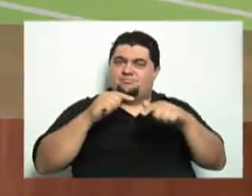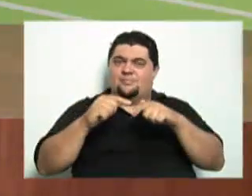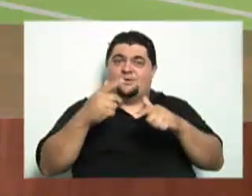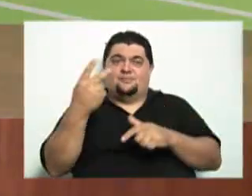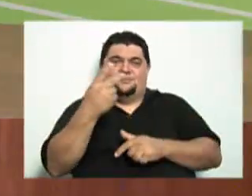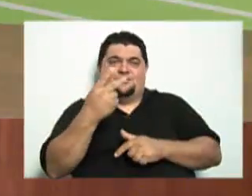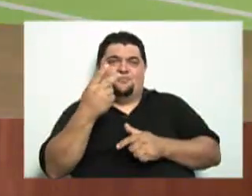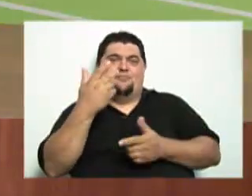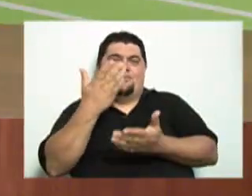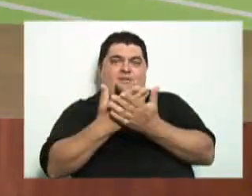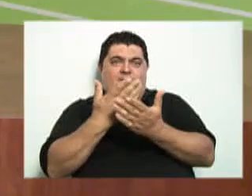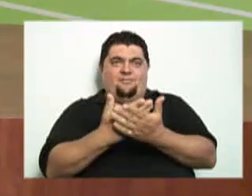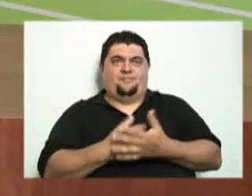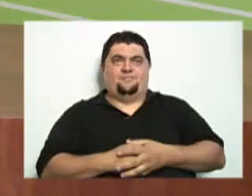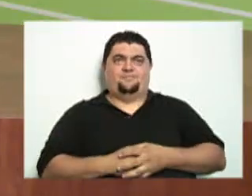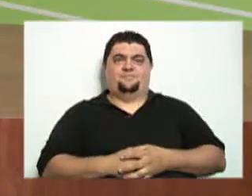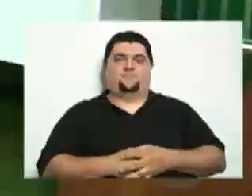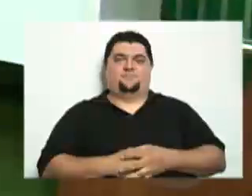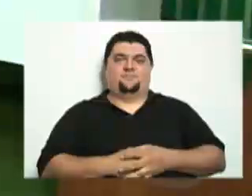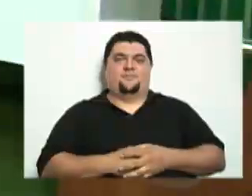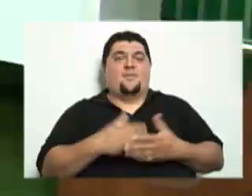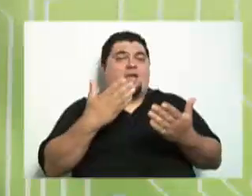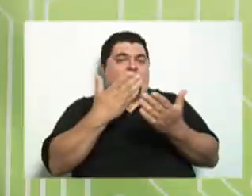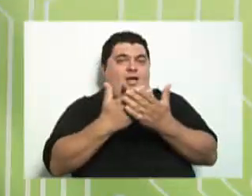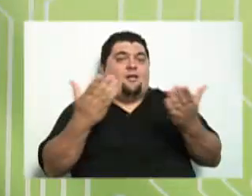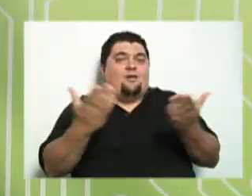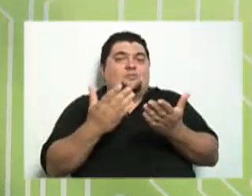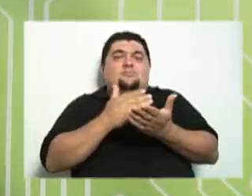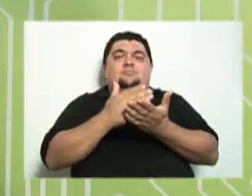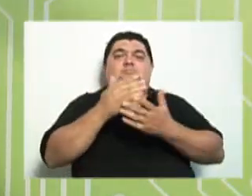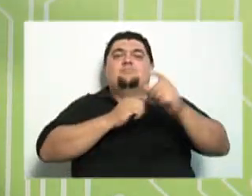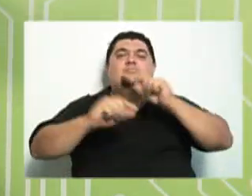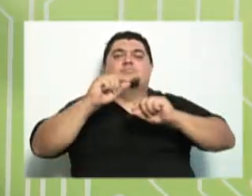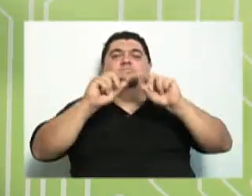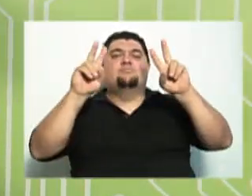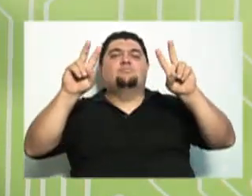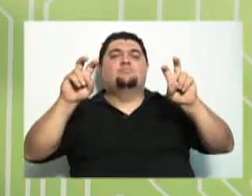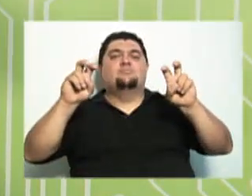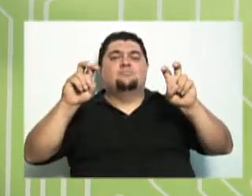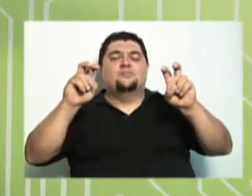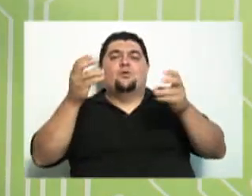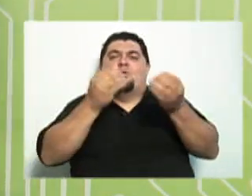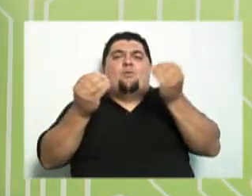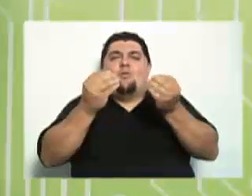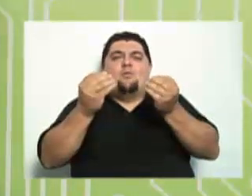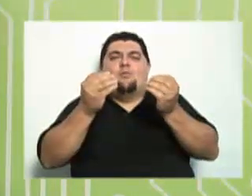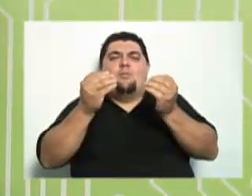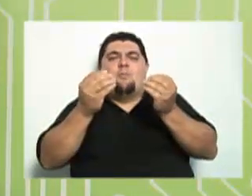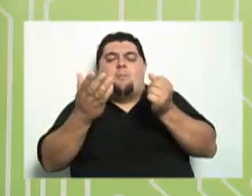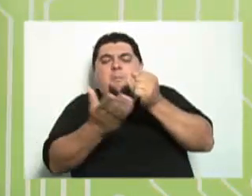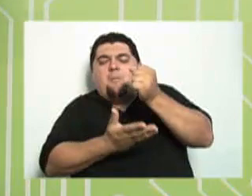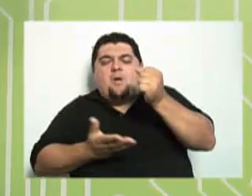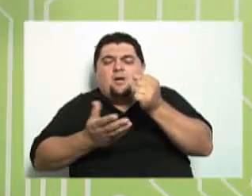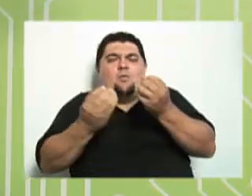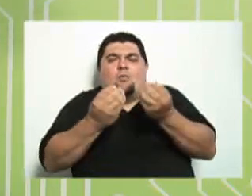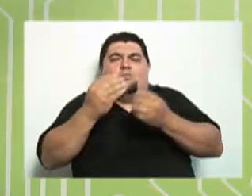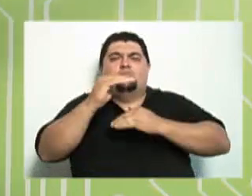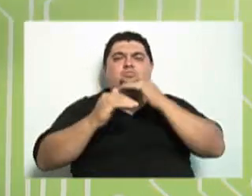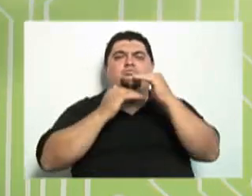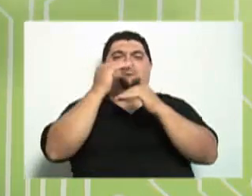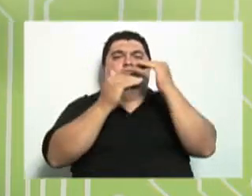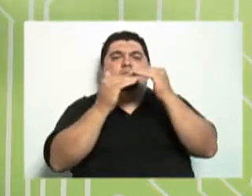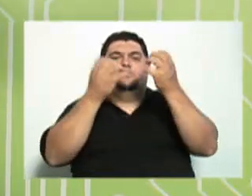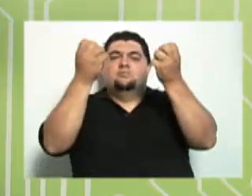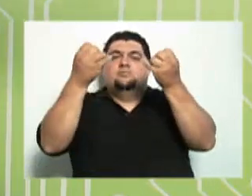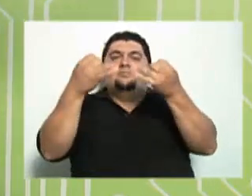segunda aula. Então, na aula de hoje, nós vamos começar discutindo as noções elementares do que é desenvolvimento. Vamos